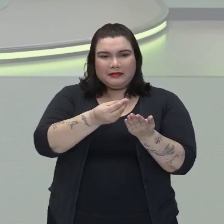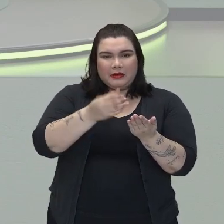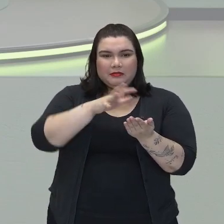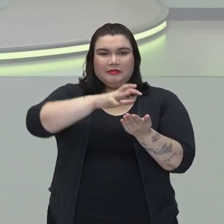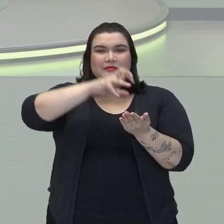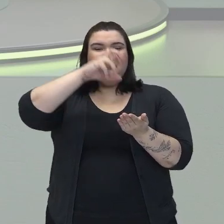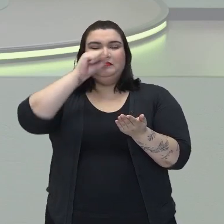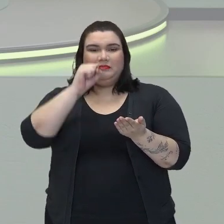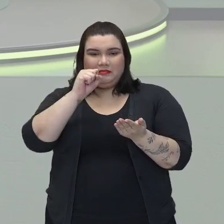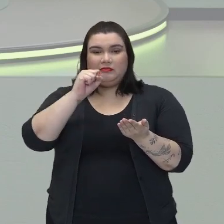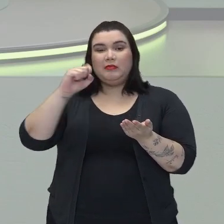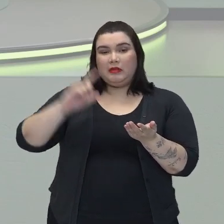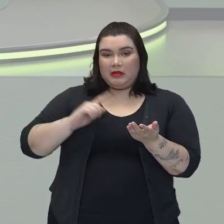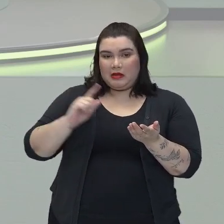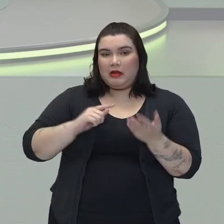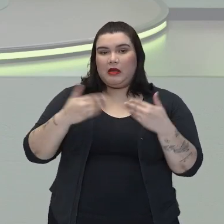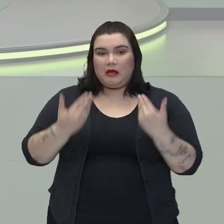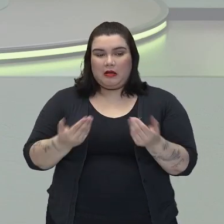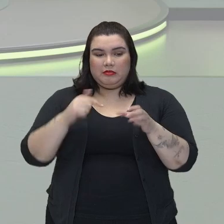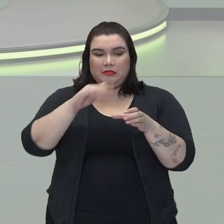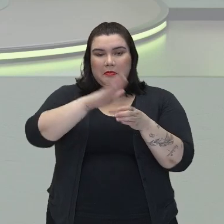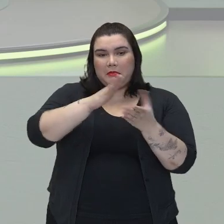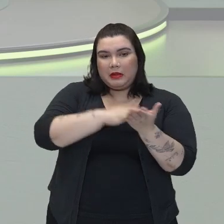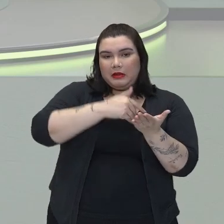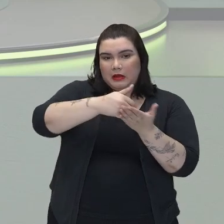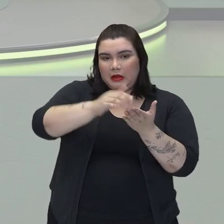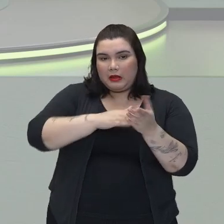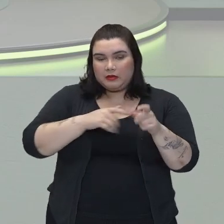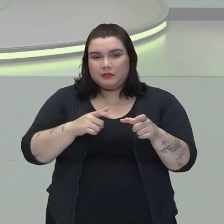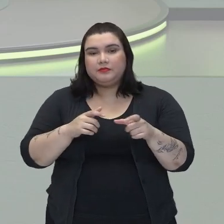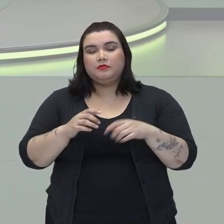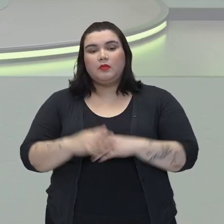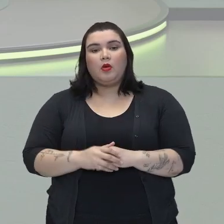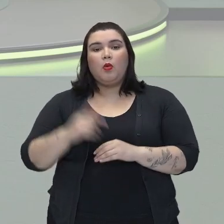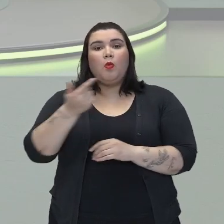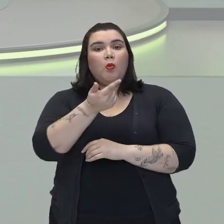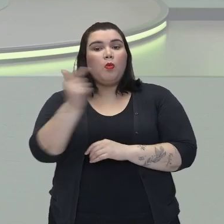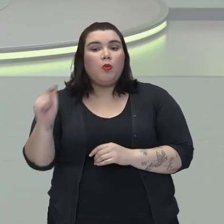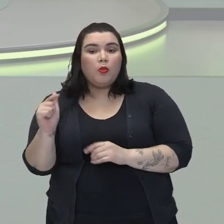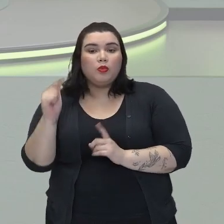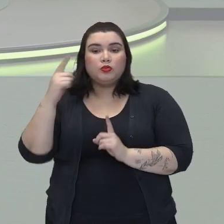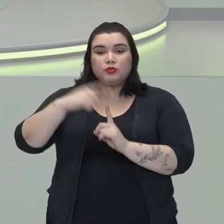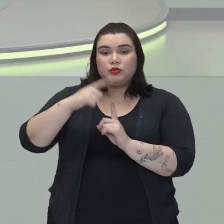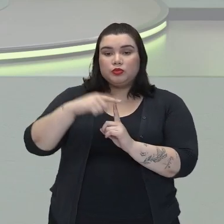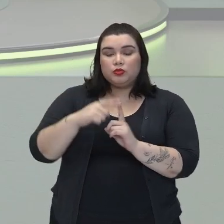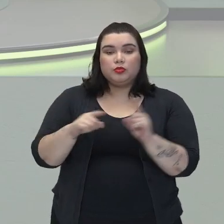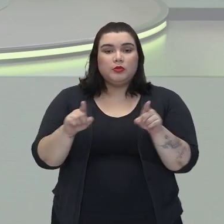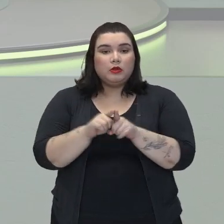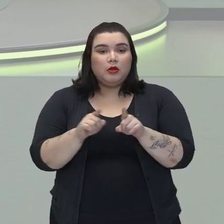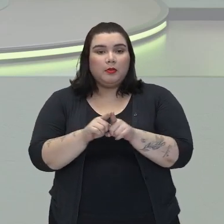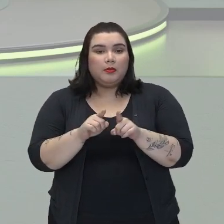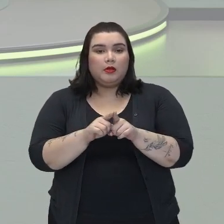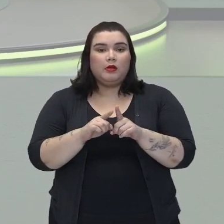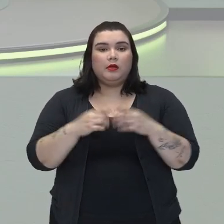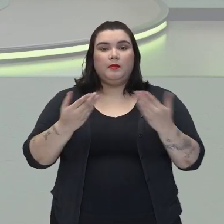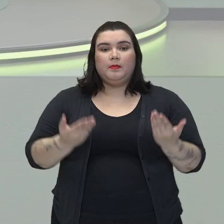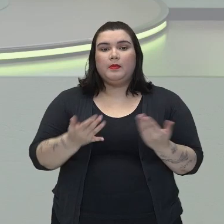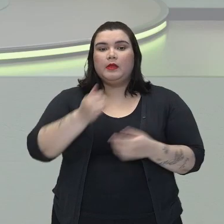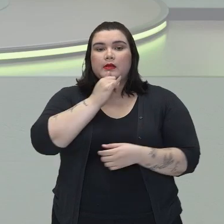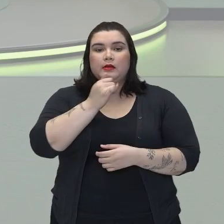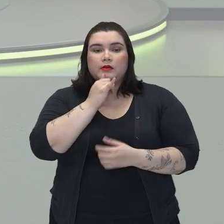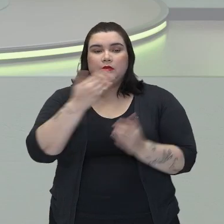de longe, você sente o gosto ruim, né? Outros ácidos carboxílicos. Quando você chega em